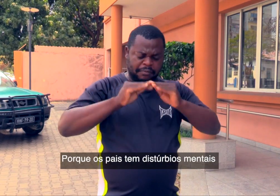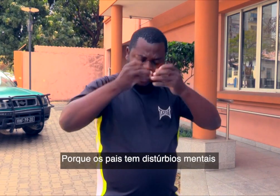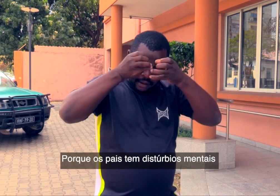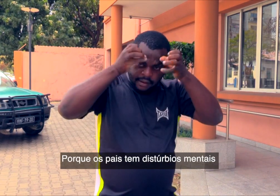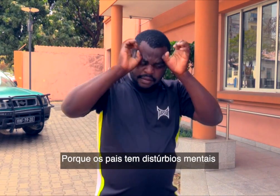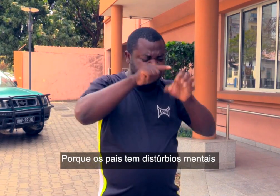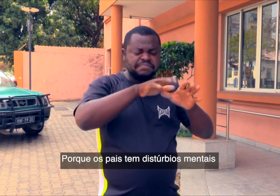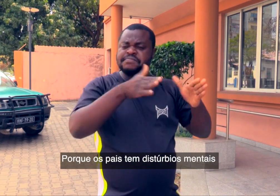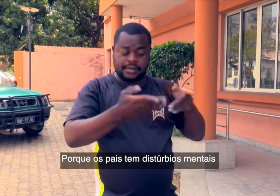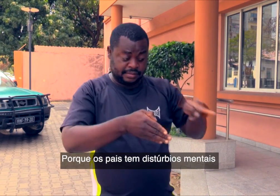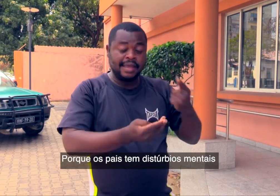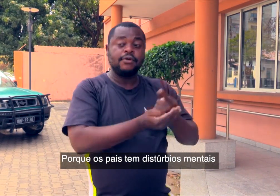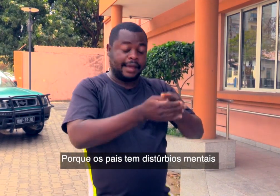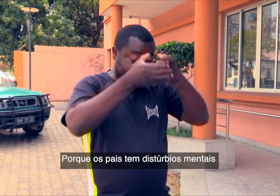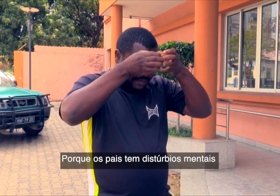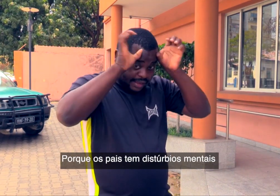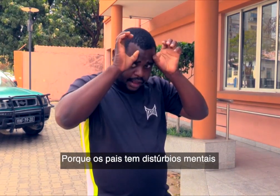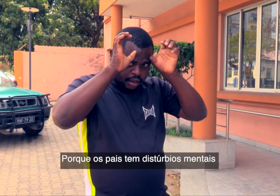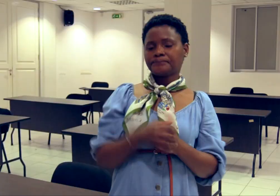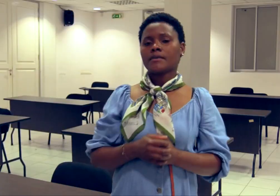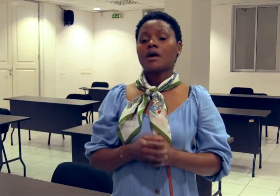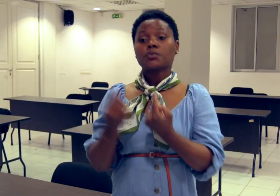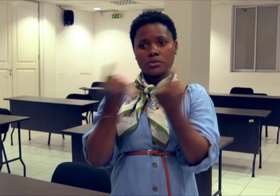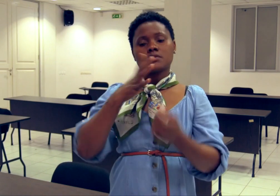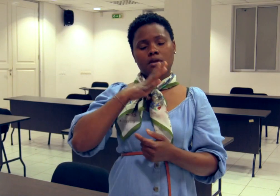porque os pais pensam que os filhos têm distúrbios mentais.